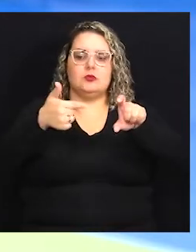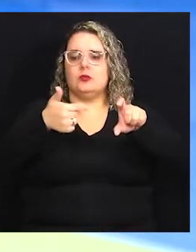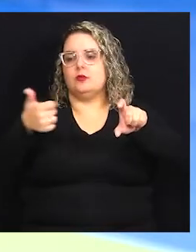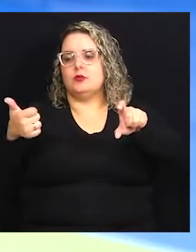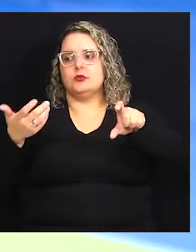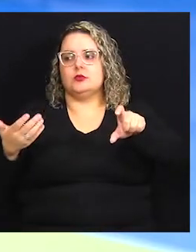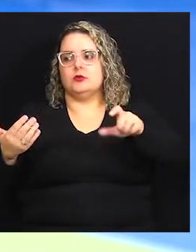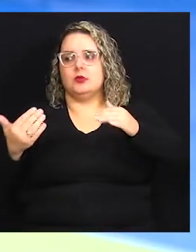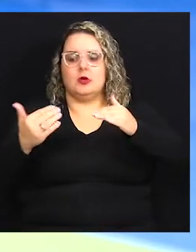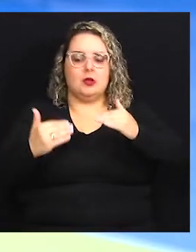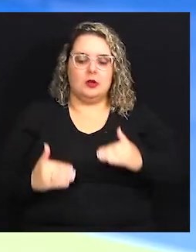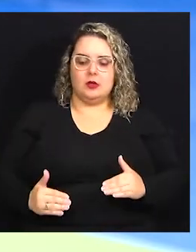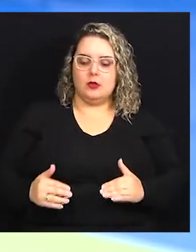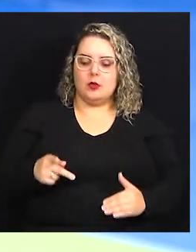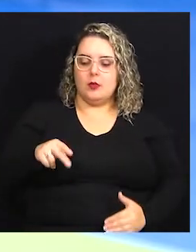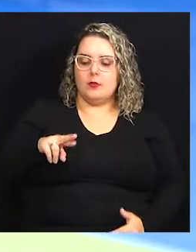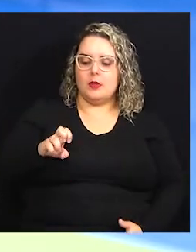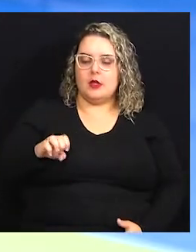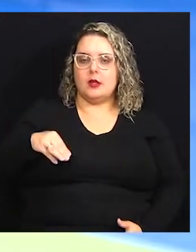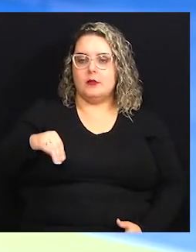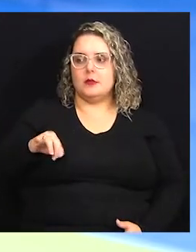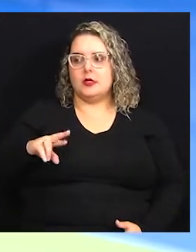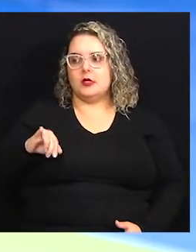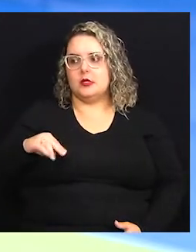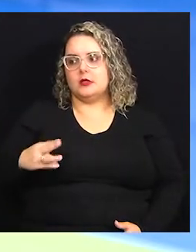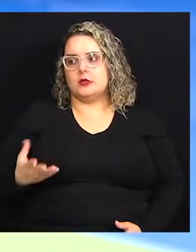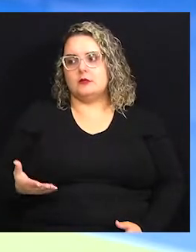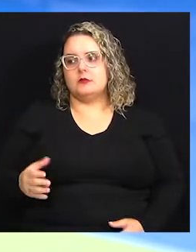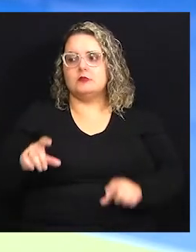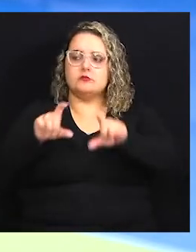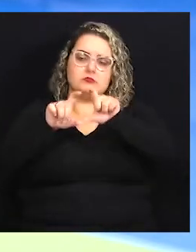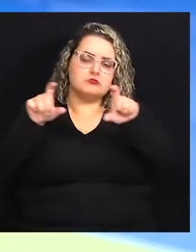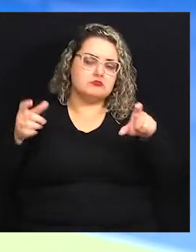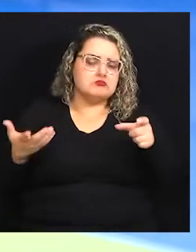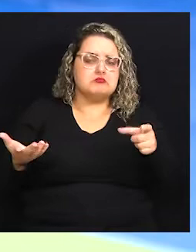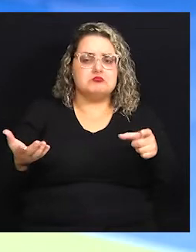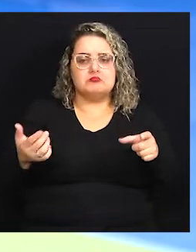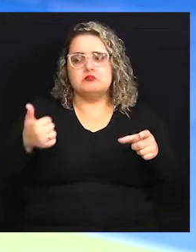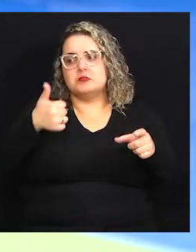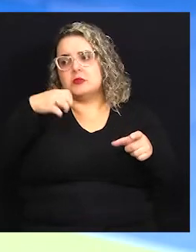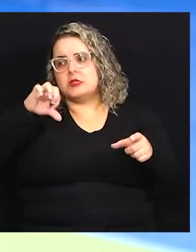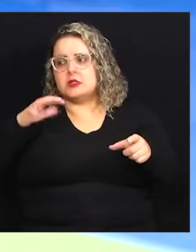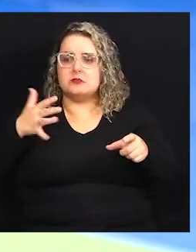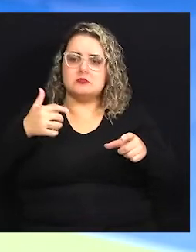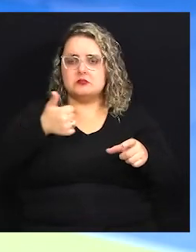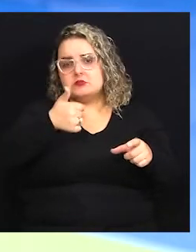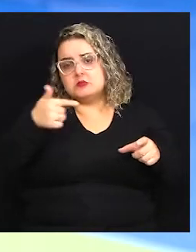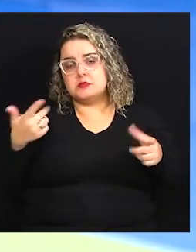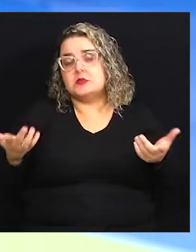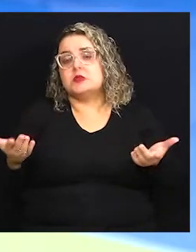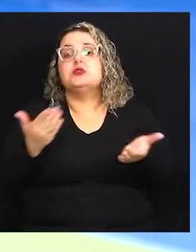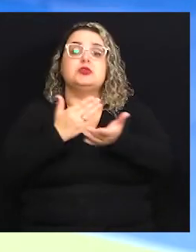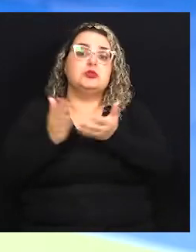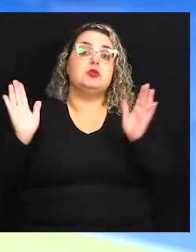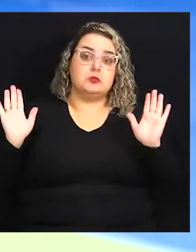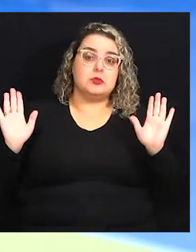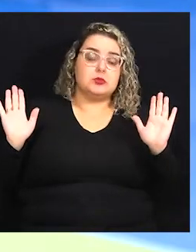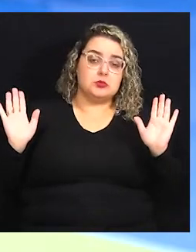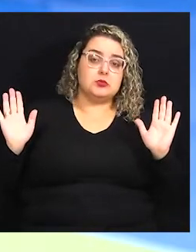sub-21 até o pré-mirim que a gente fala, entendeu? Escolinha. Mas vamos começar aí com sub-19, sub-17, já